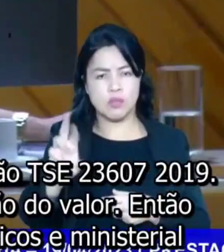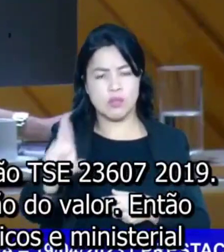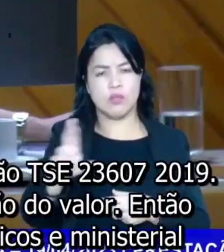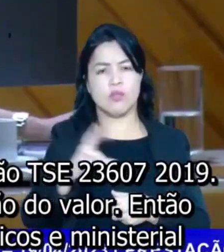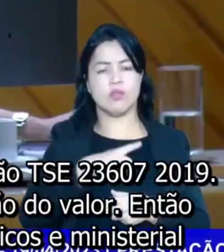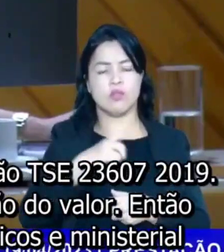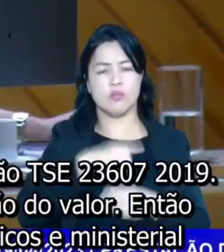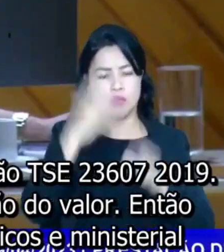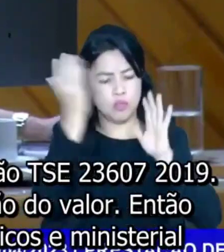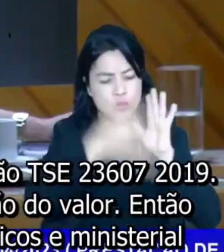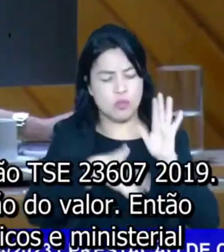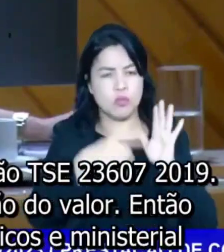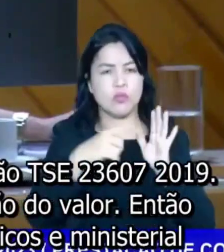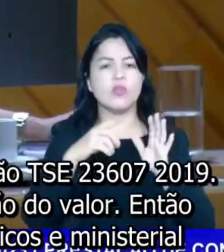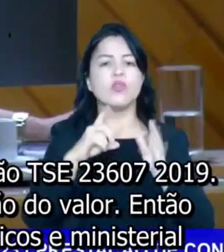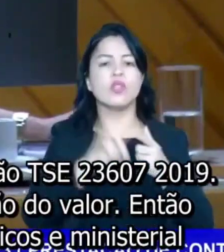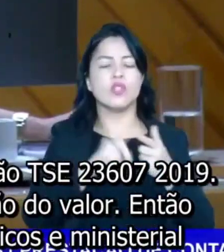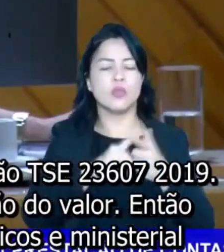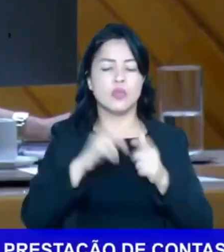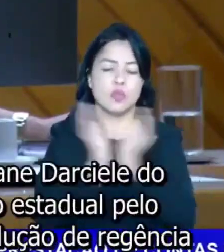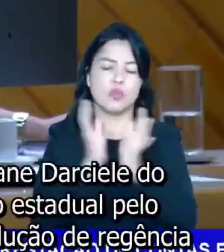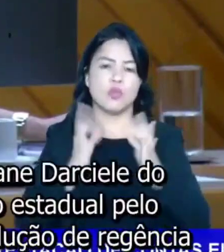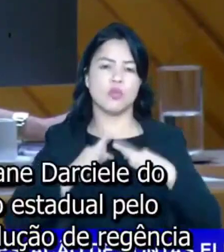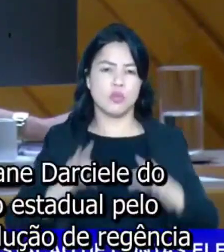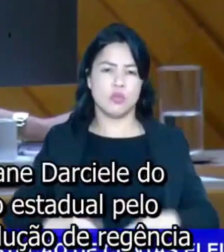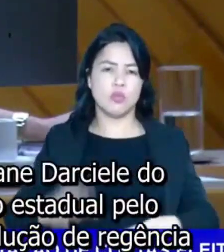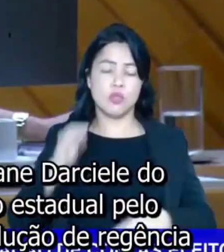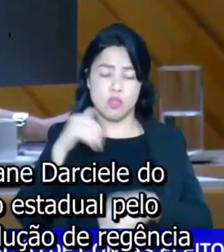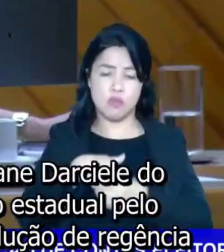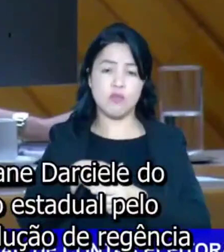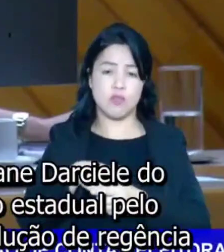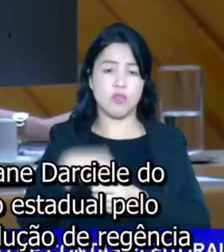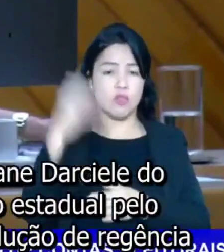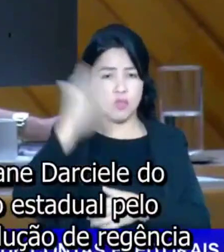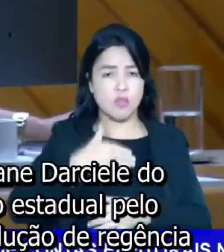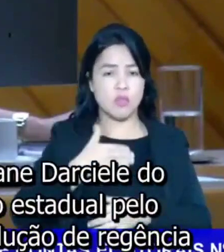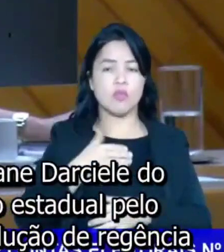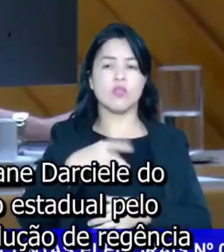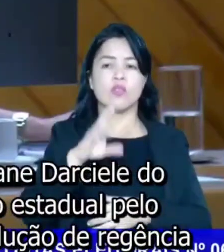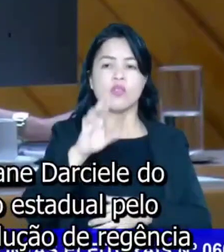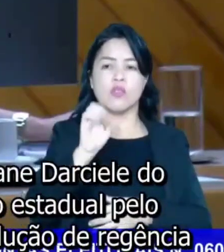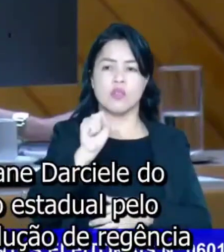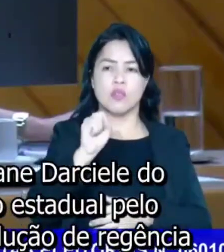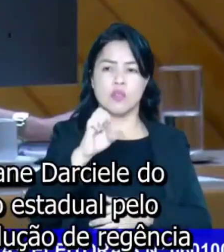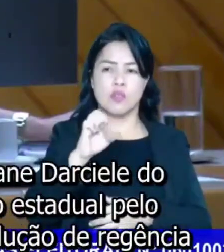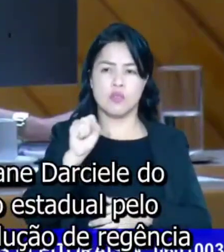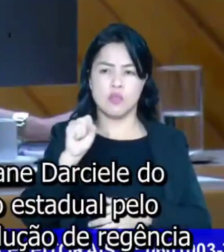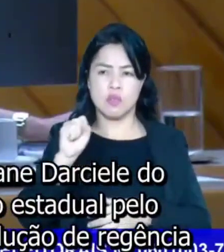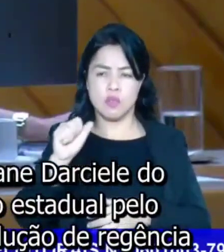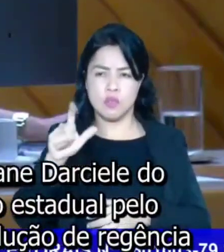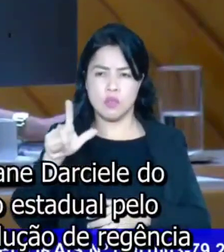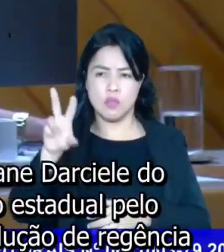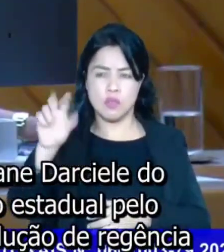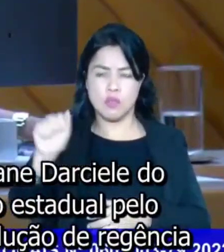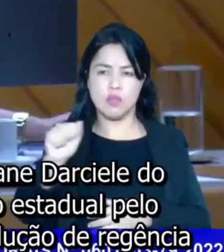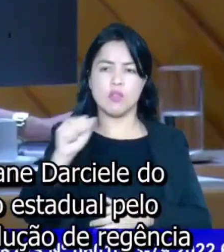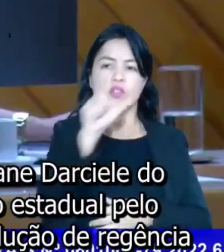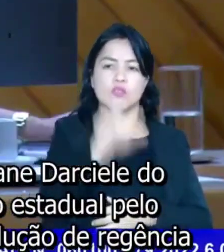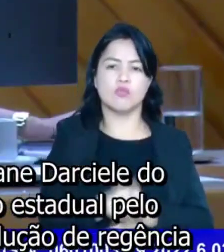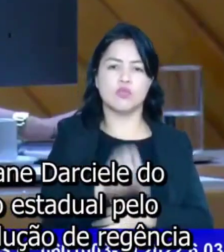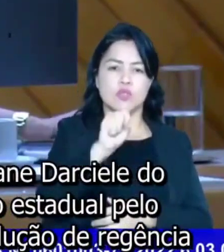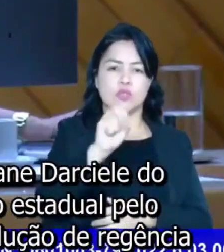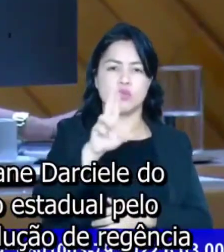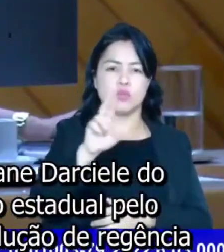consonância com os pareceres técnicos e ministerial, voto pela aprovação com ressalvas das contas de Suane Darciele do Espírito Santo